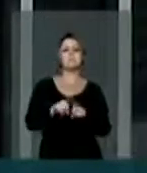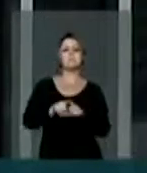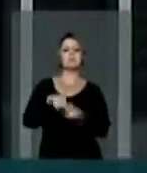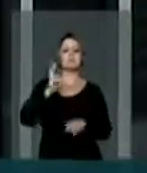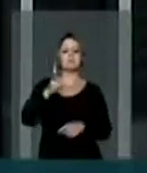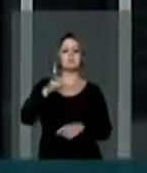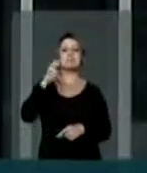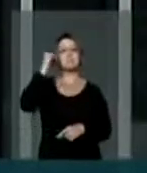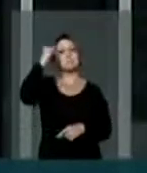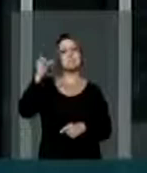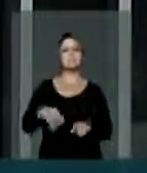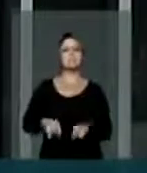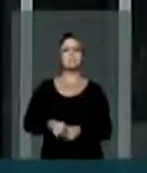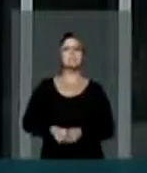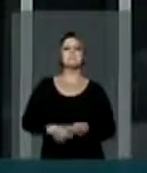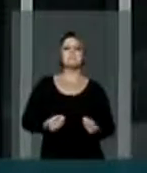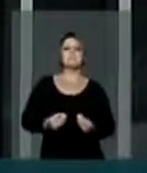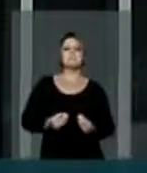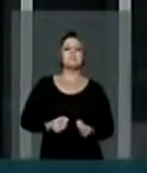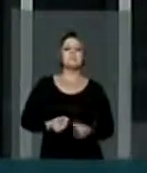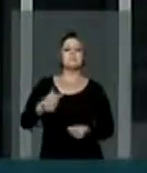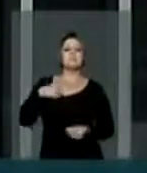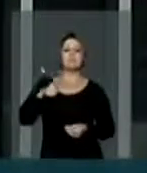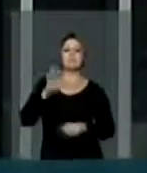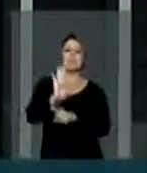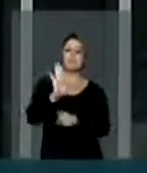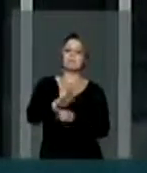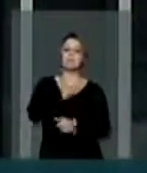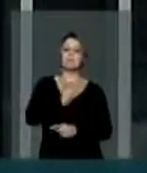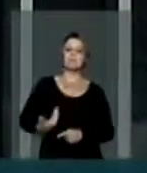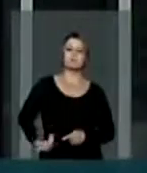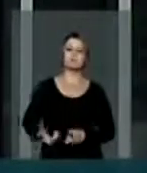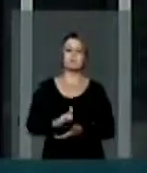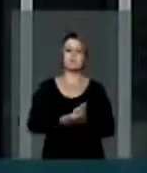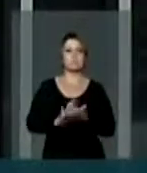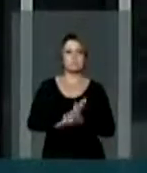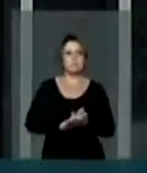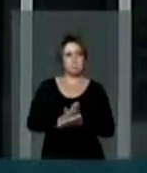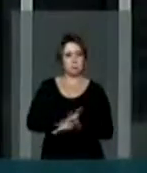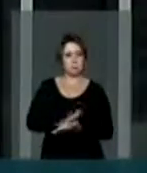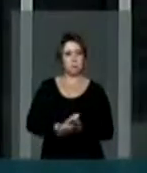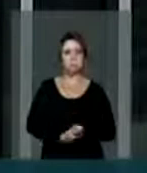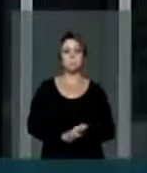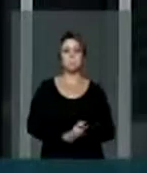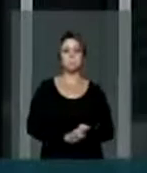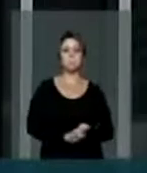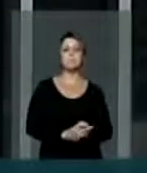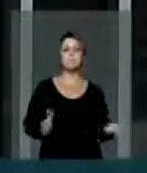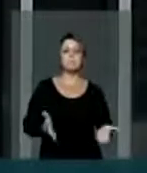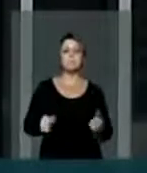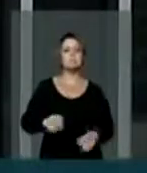sem praticamente terem nenhuma ajuda governamental. Nesse particular, temos